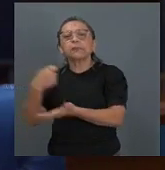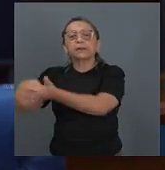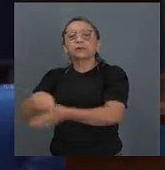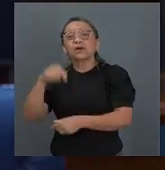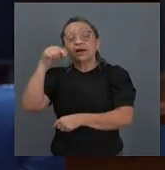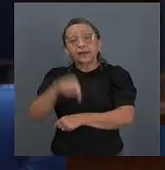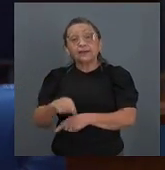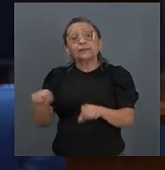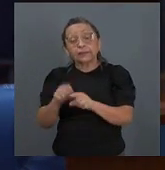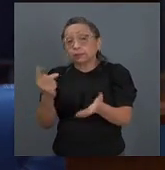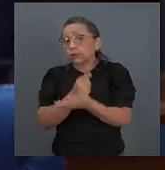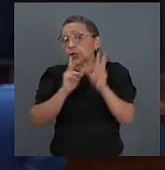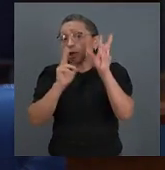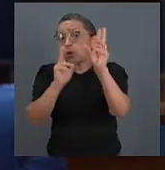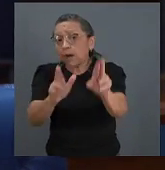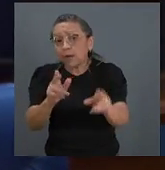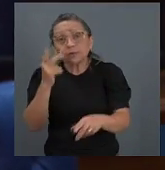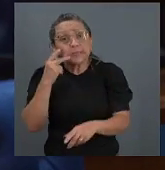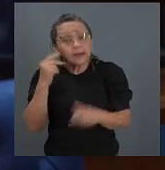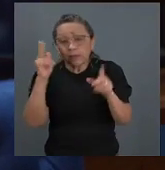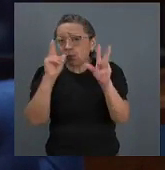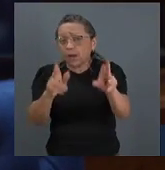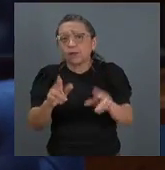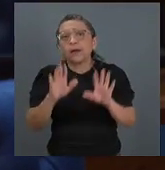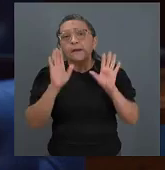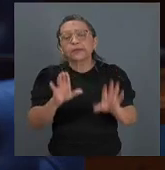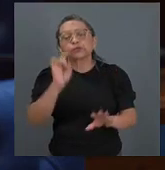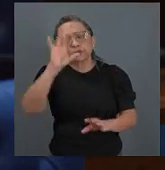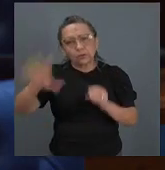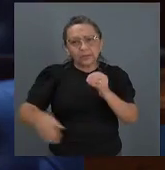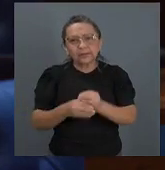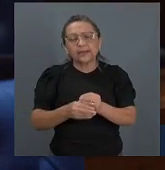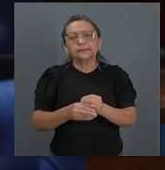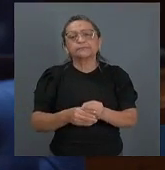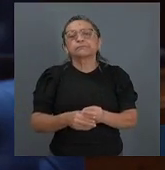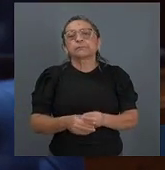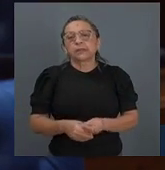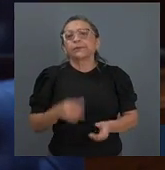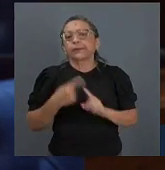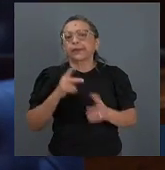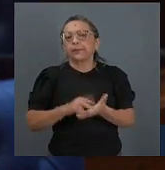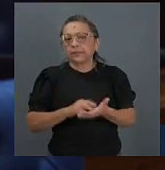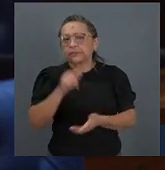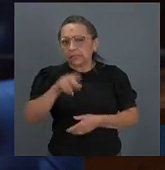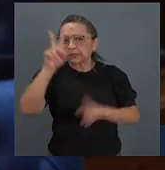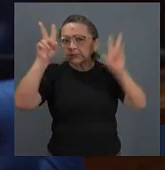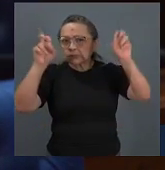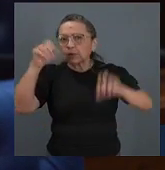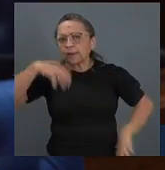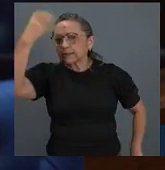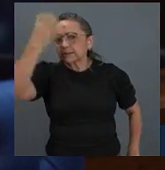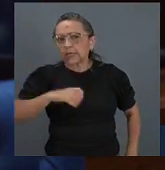exatamente a mesma coisa que está acontecendo lá no Ceará. Mas era só isso para parabenizar Vossa Excelência, porque realmente é um assunto muito sério e a